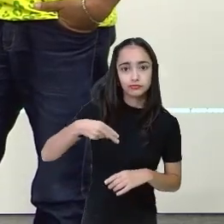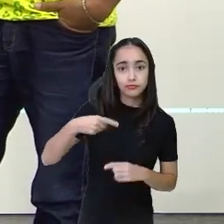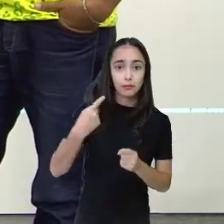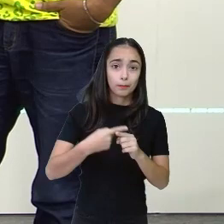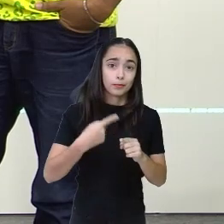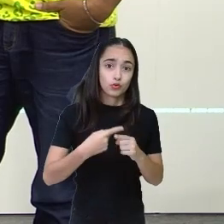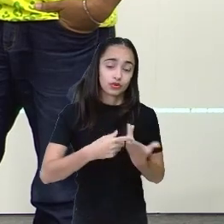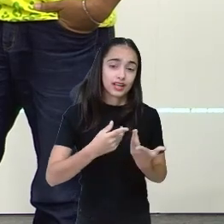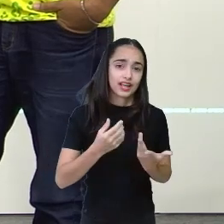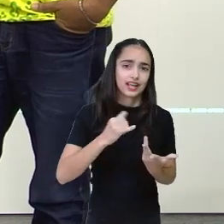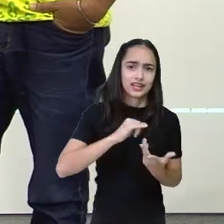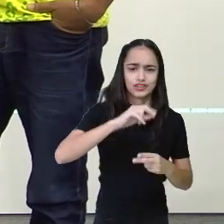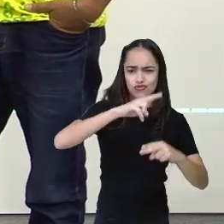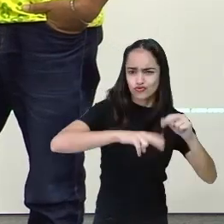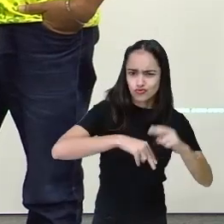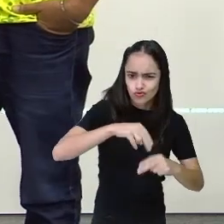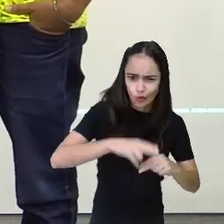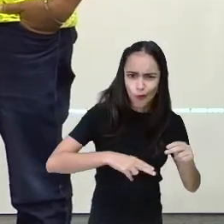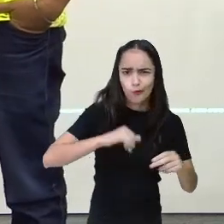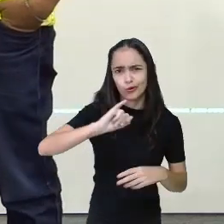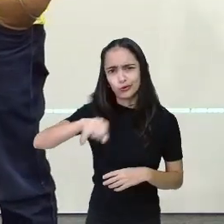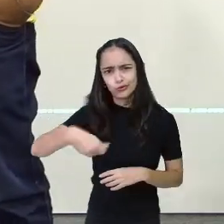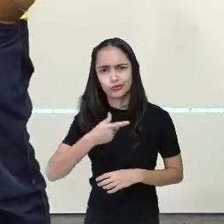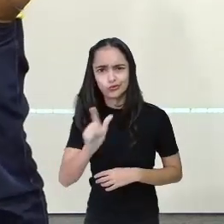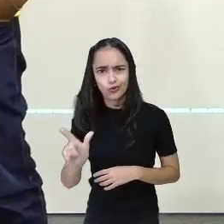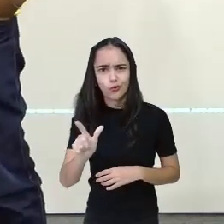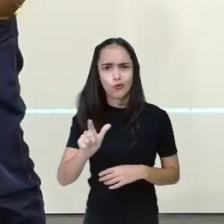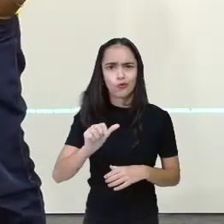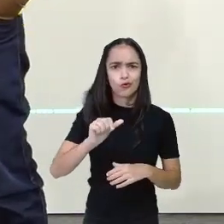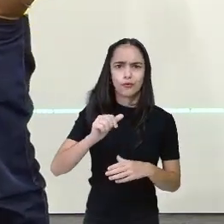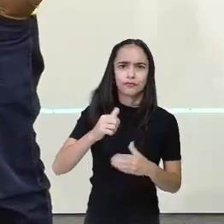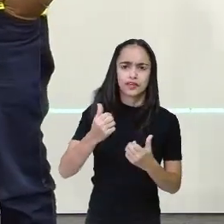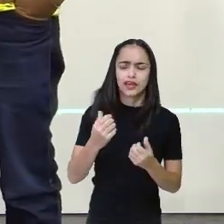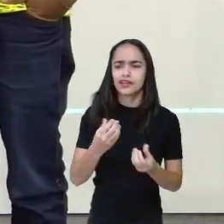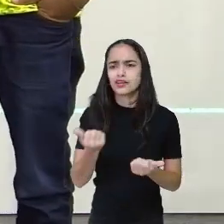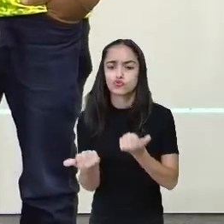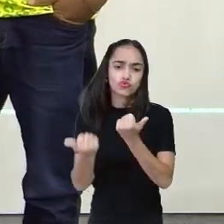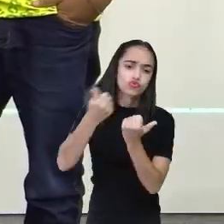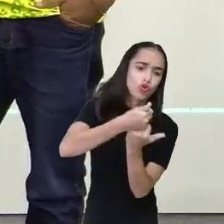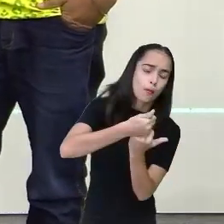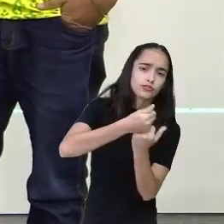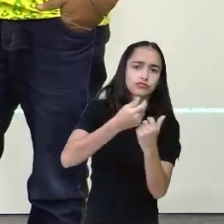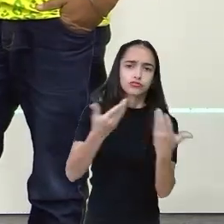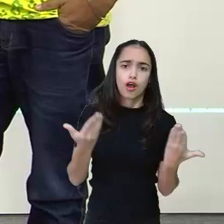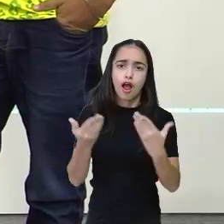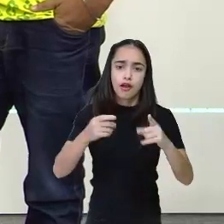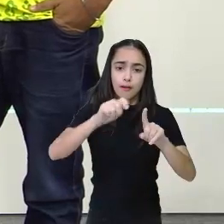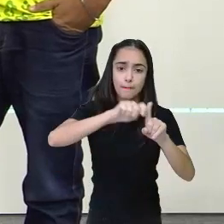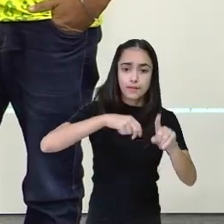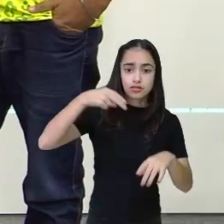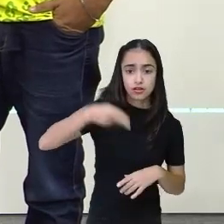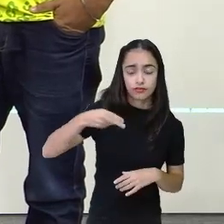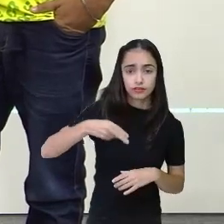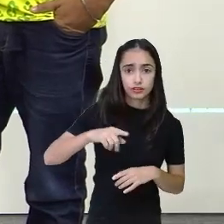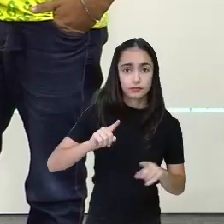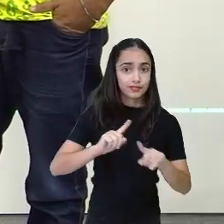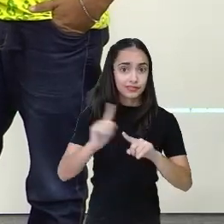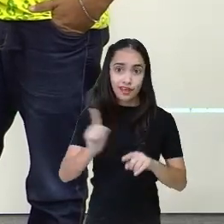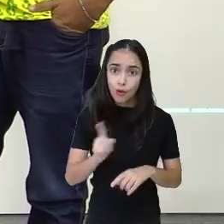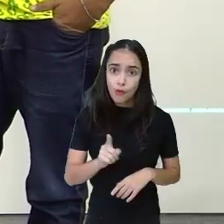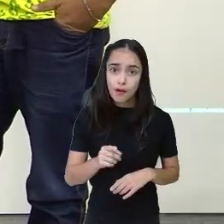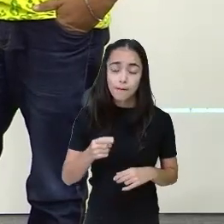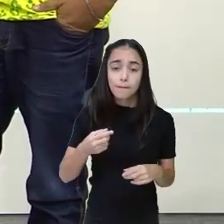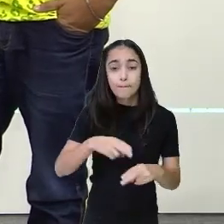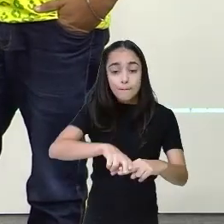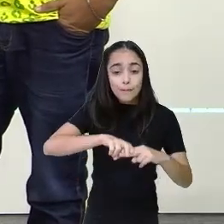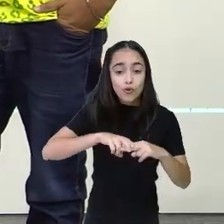muito grande, muitas pessoas doentes, e aí passaram para novembro? Mas não é por conta disso, gente. Então é por conta do que você falou aí, não é? Justamente. E a